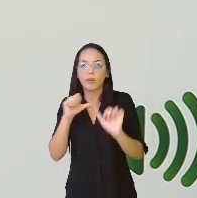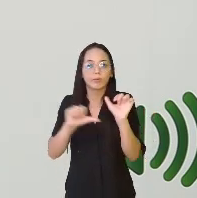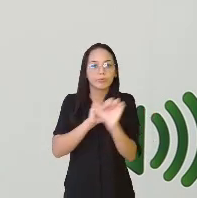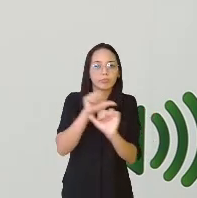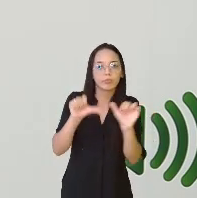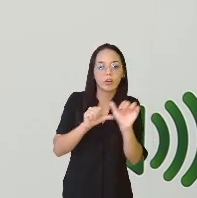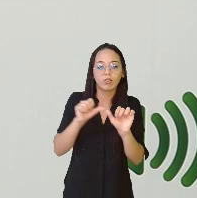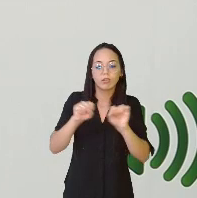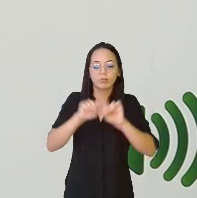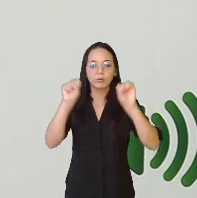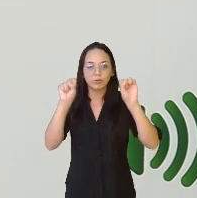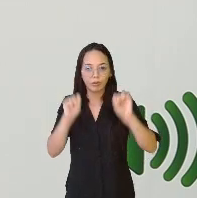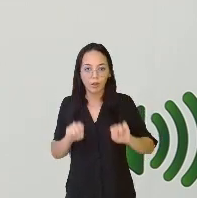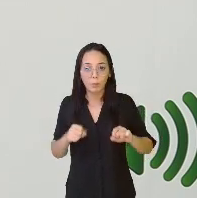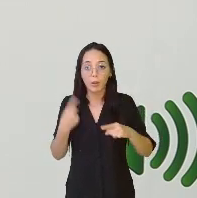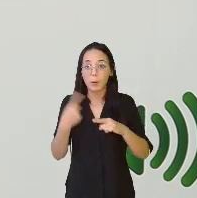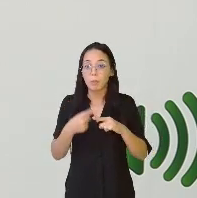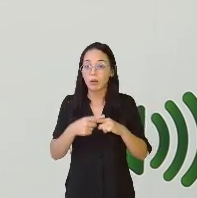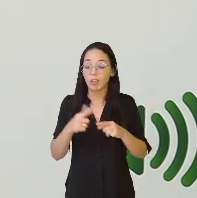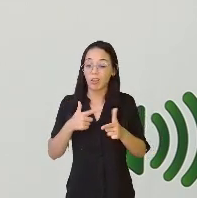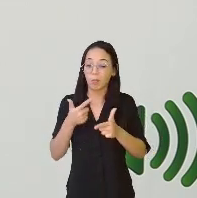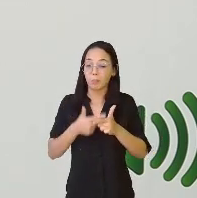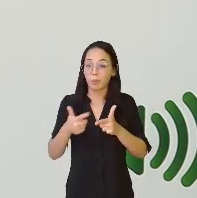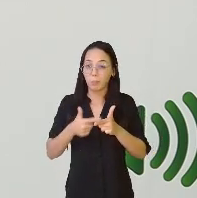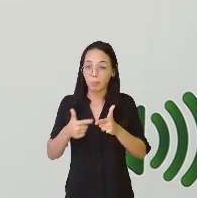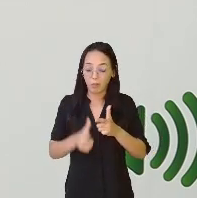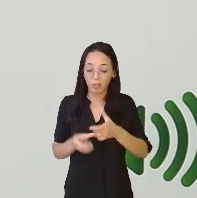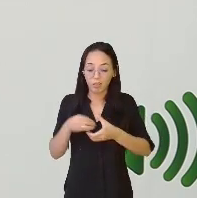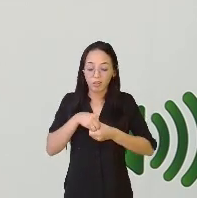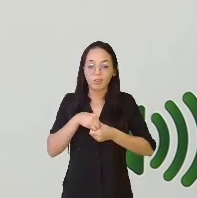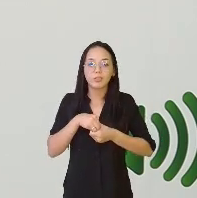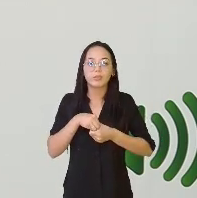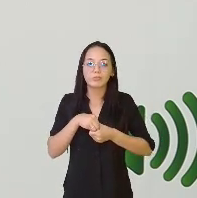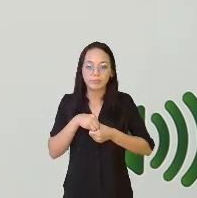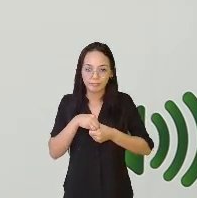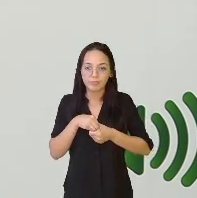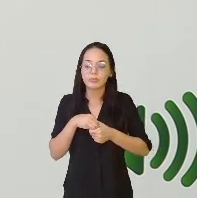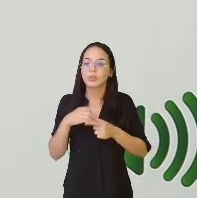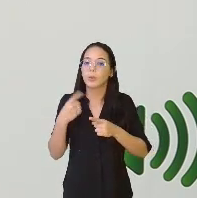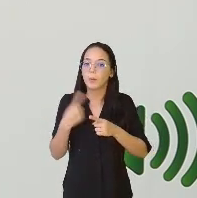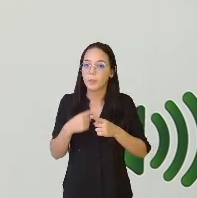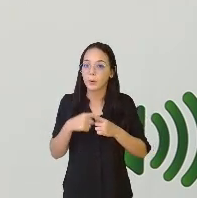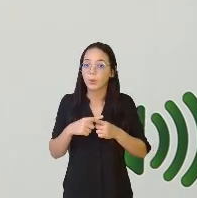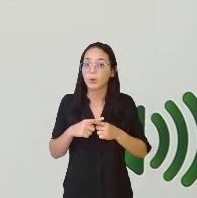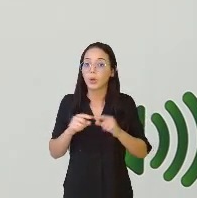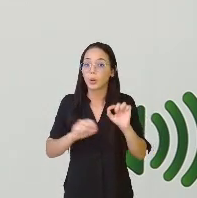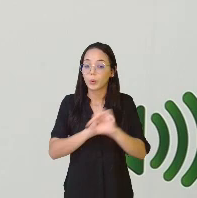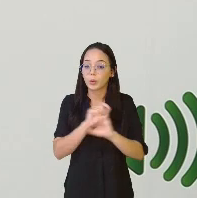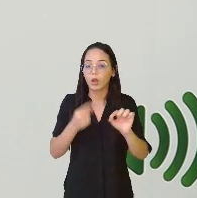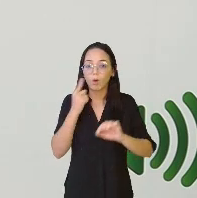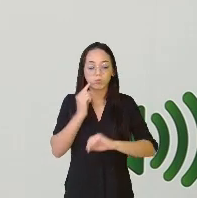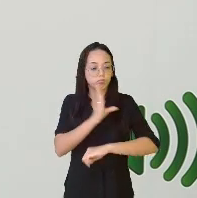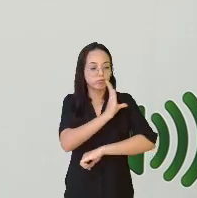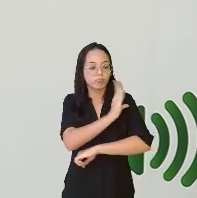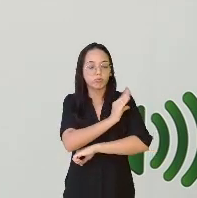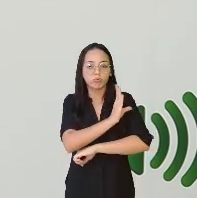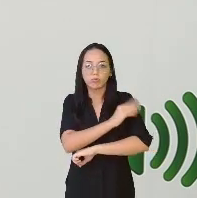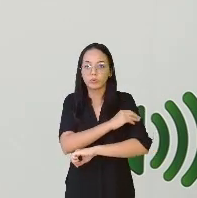nesse sistema, é porque tem alguma coisa errada, tá? Porque basicamente esses músculos, eles